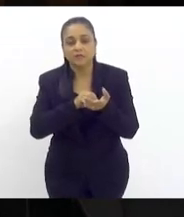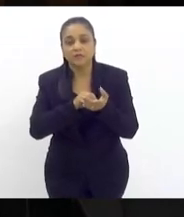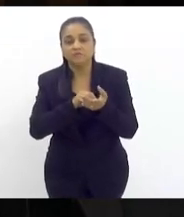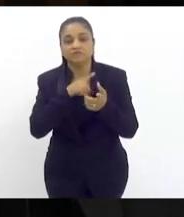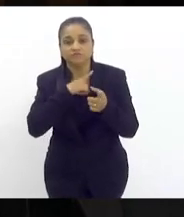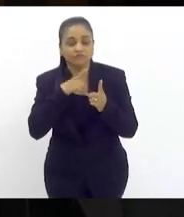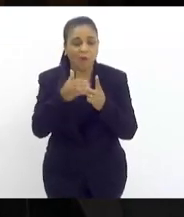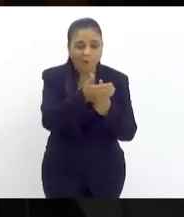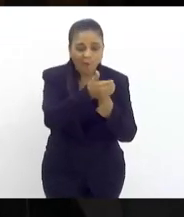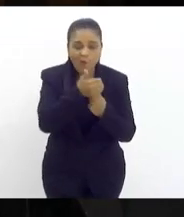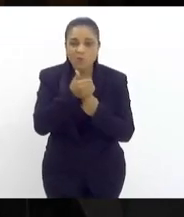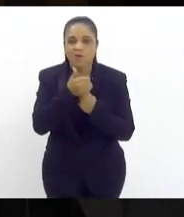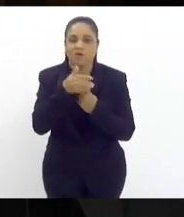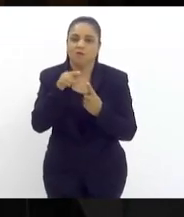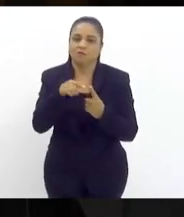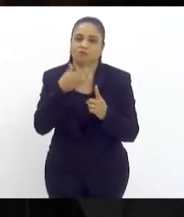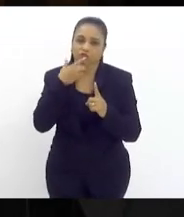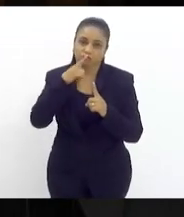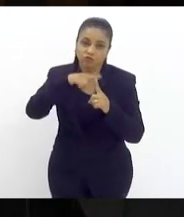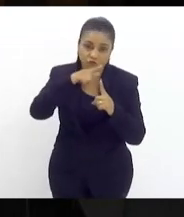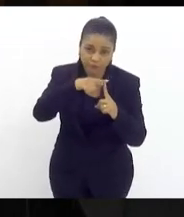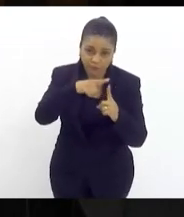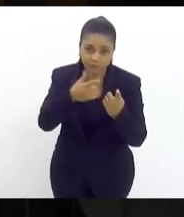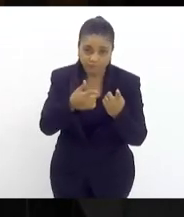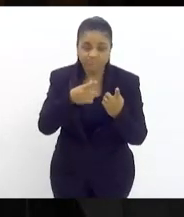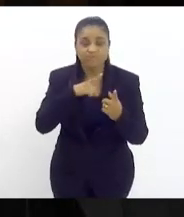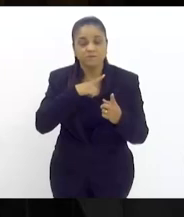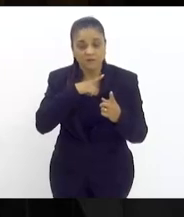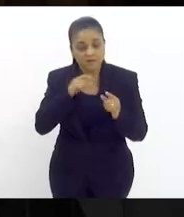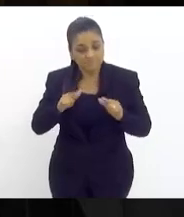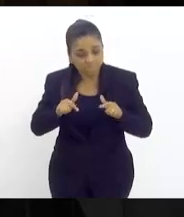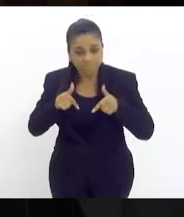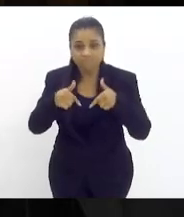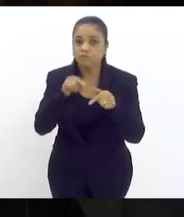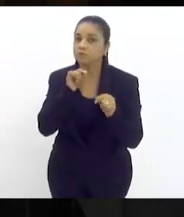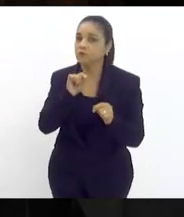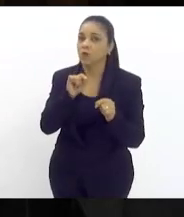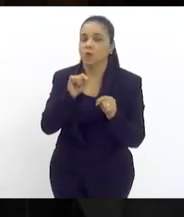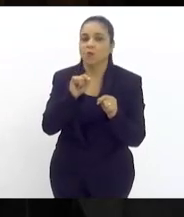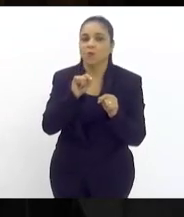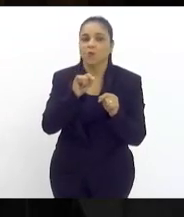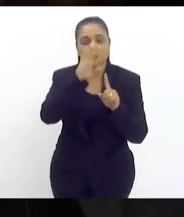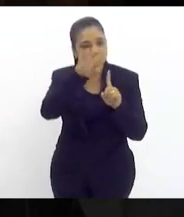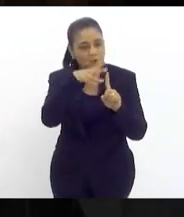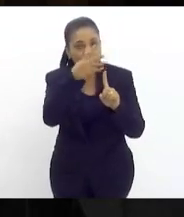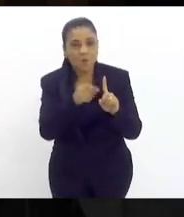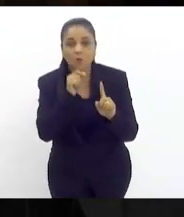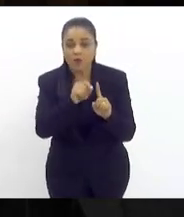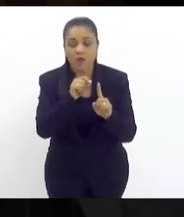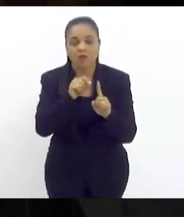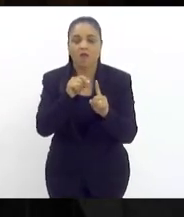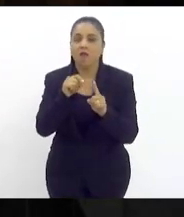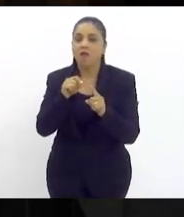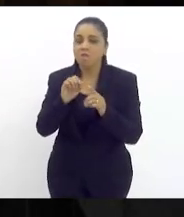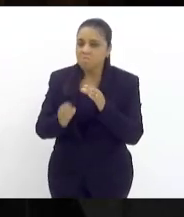essa iniciativa ainda tem um grande mérito, que é construído por mulheres em